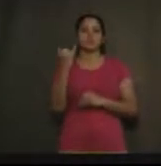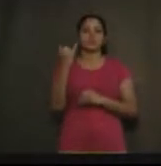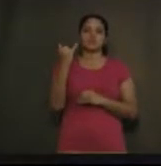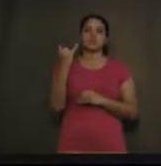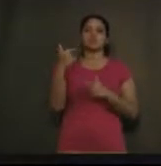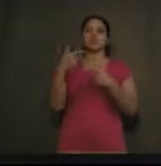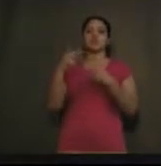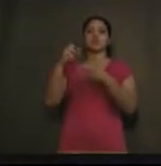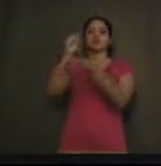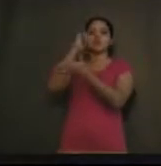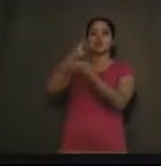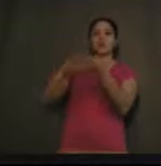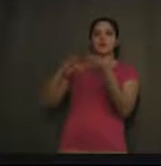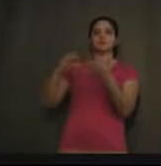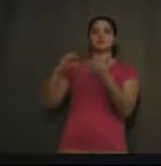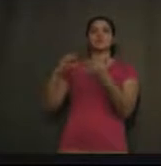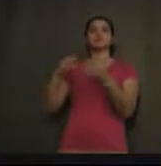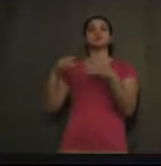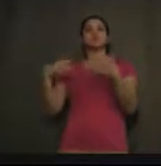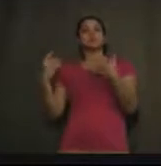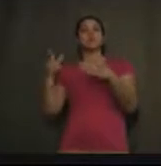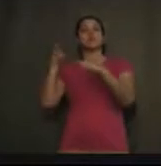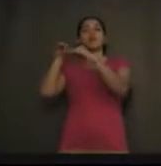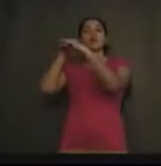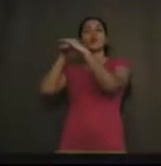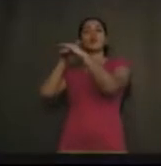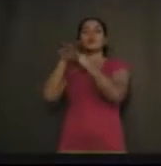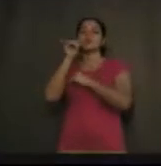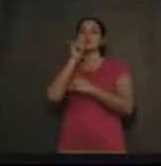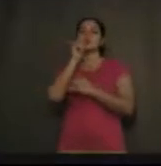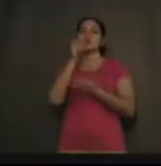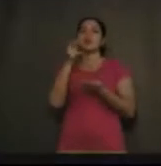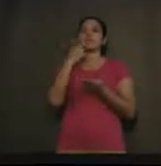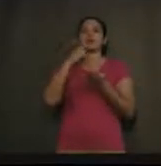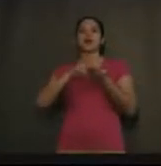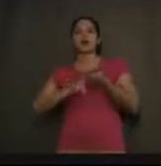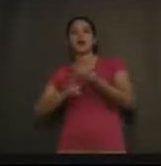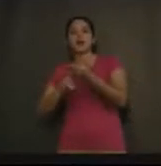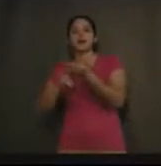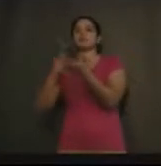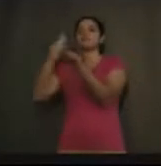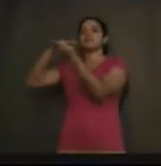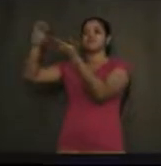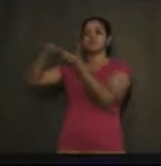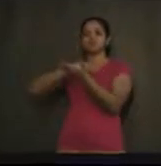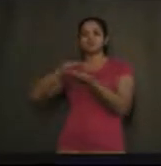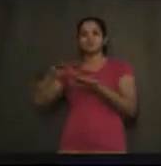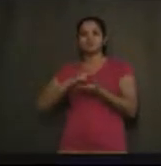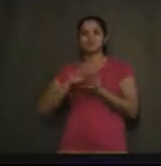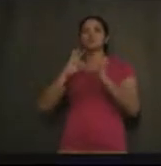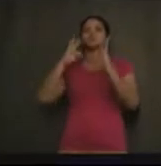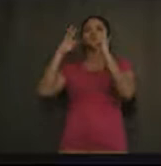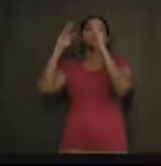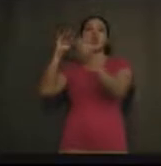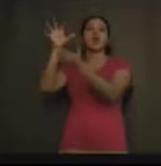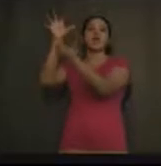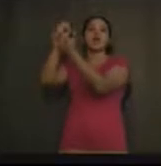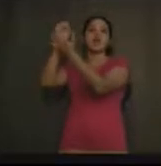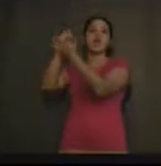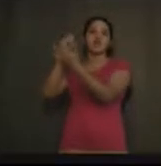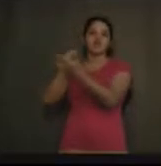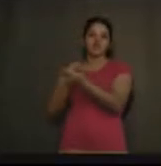as cartas, toda a correspondência que ele escreveu ao longo da vida, ele fez alguém copiar, um secretário fez uma